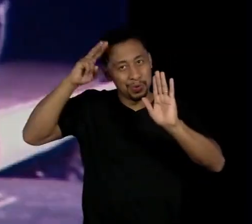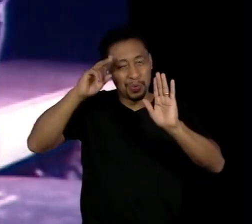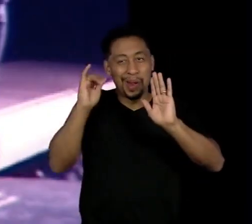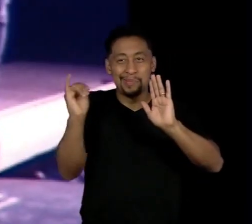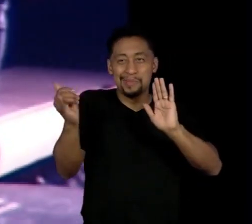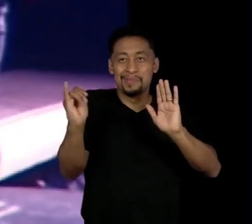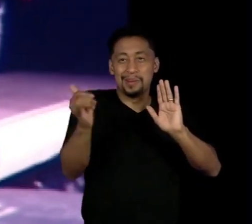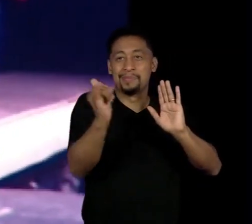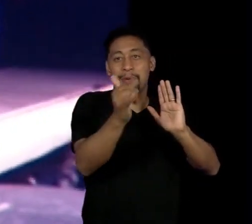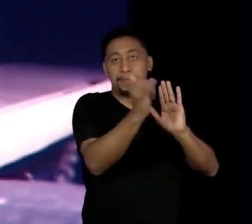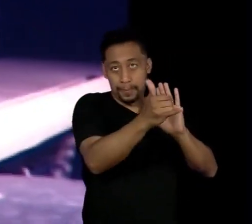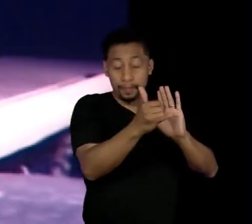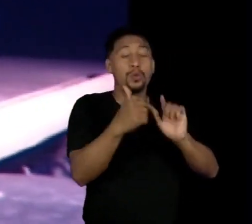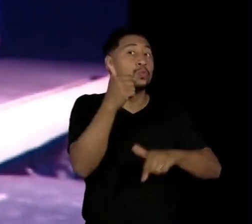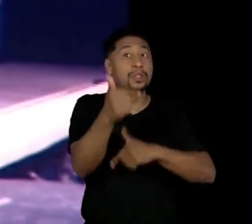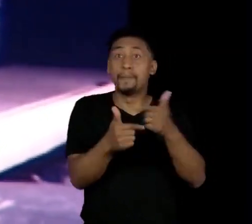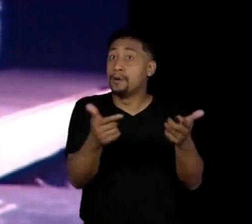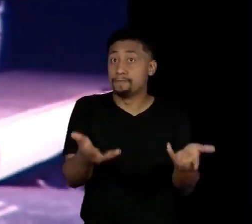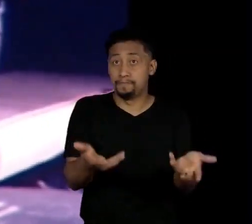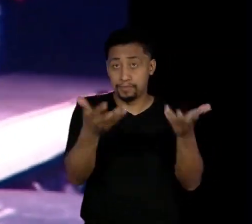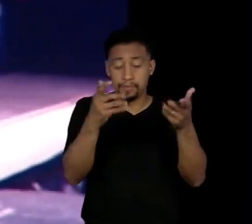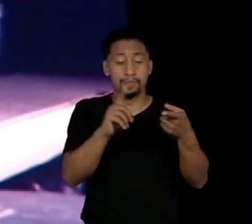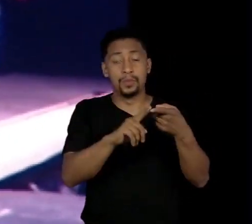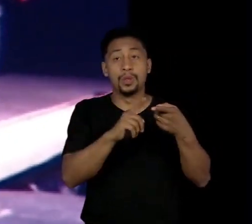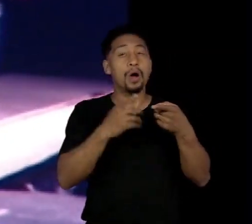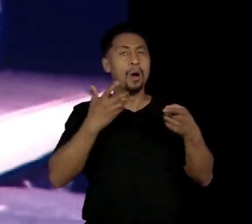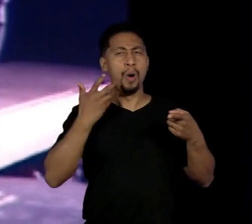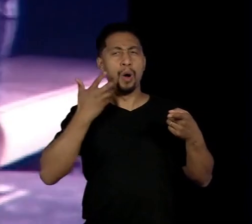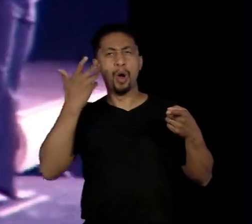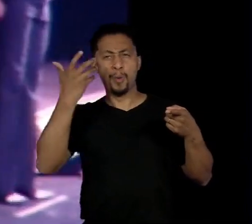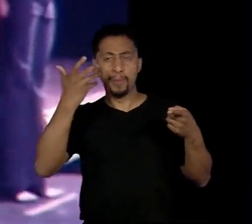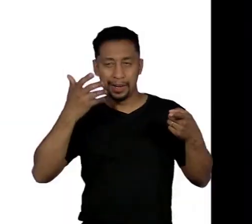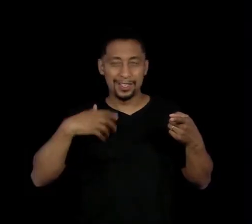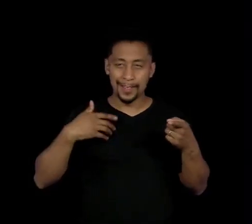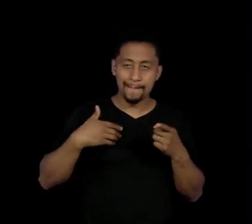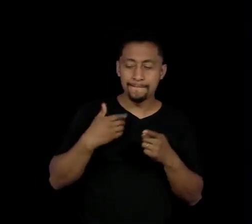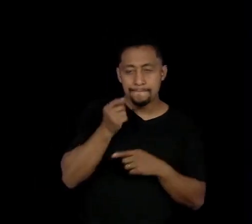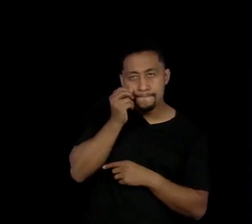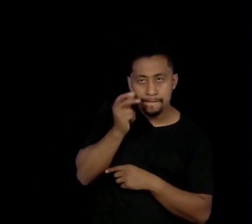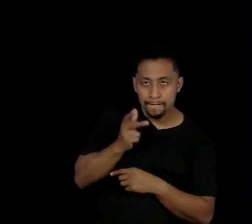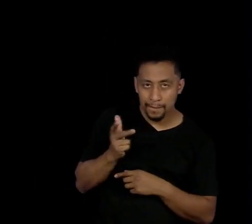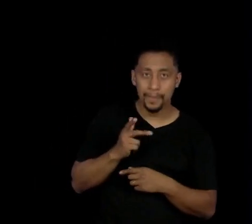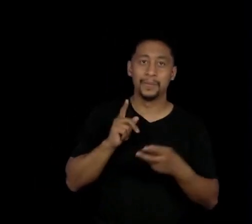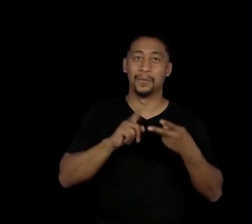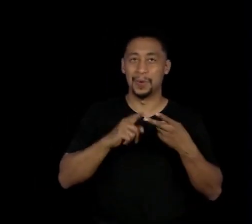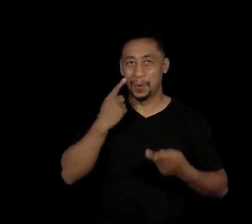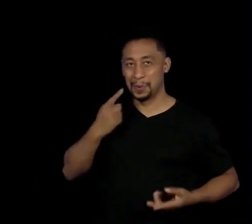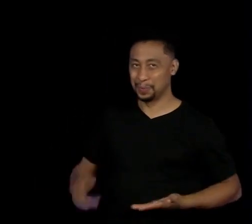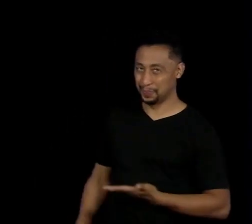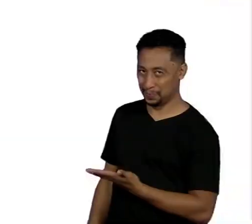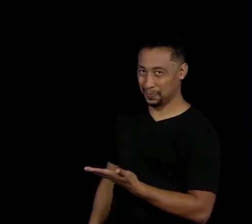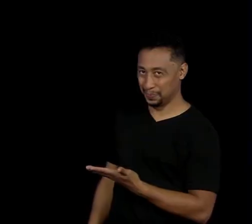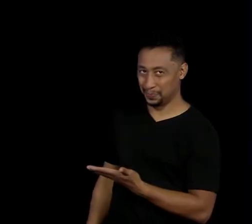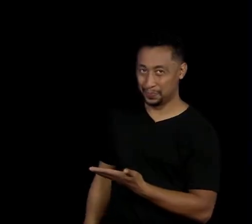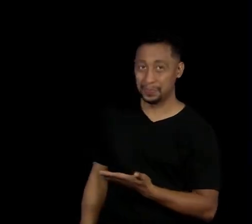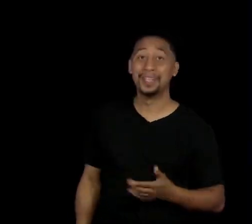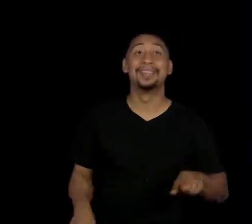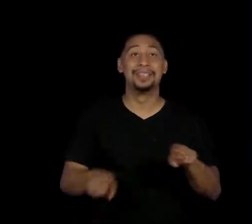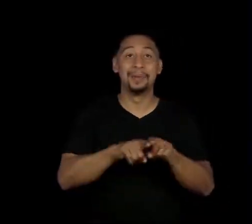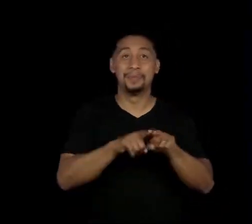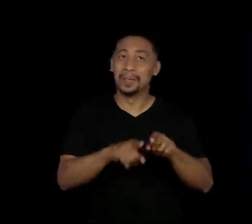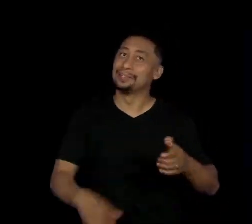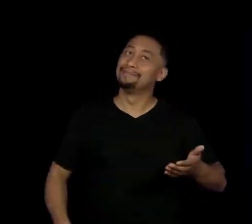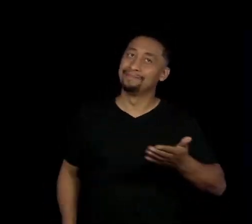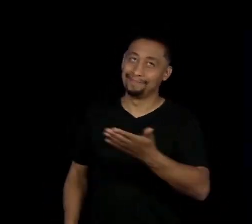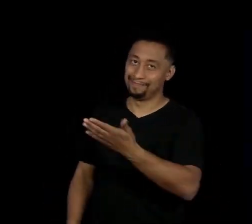Entre seus grandes trabalhos estão Ópera do Malandro, de Chico Buarque, O Percevejo, de Mayakovsky e Leonce e Lena,